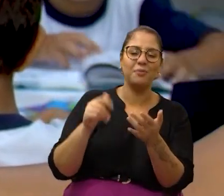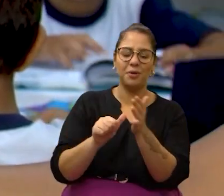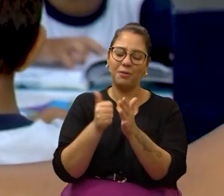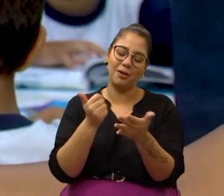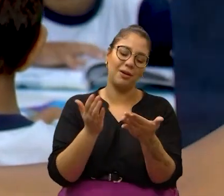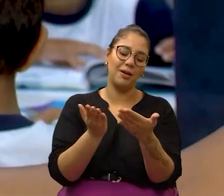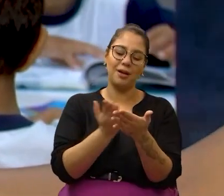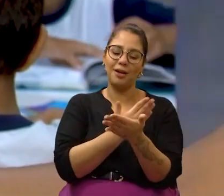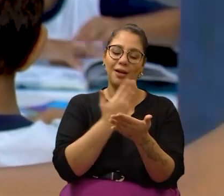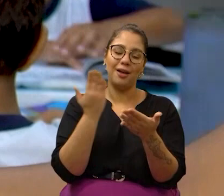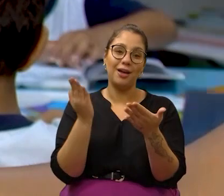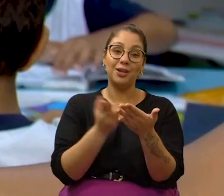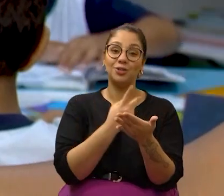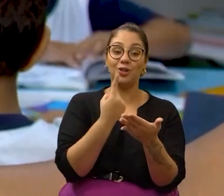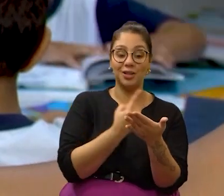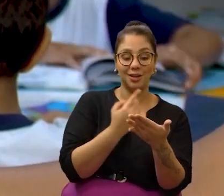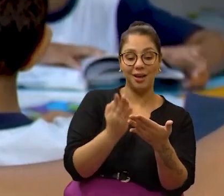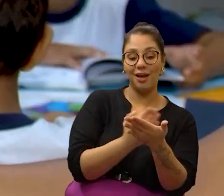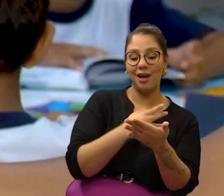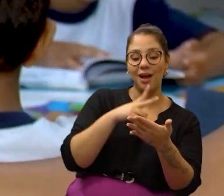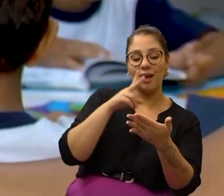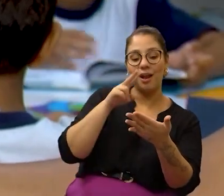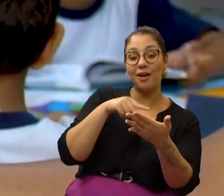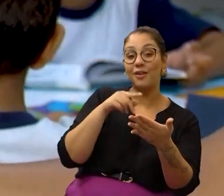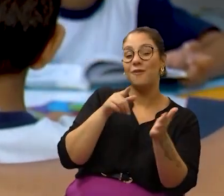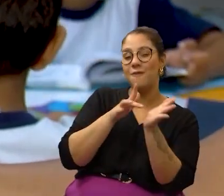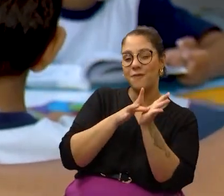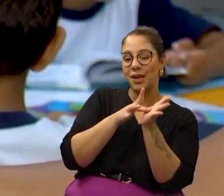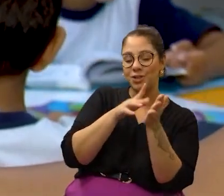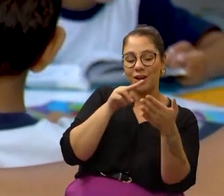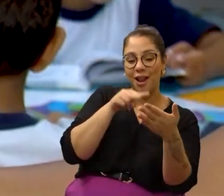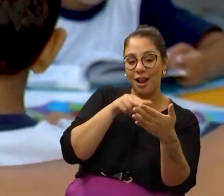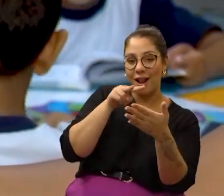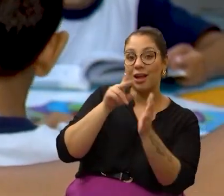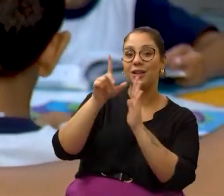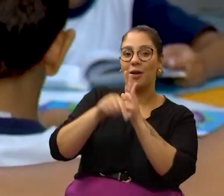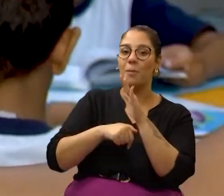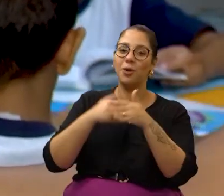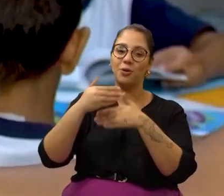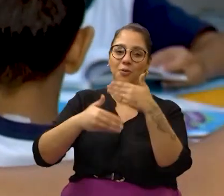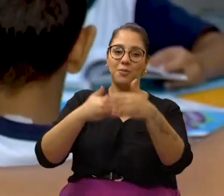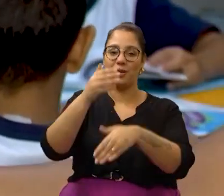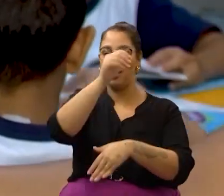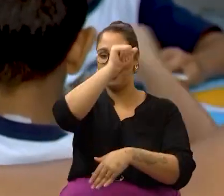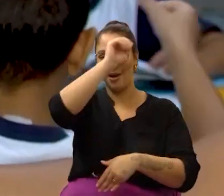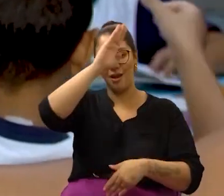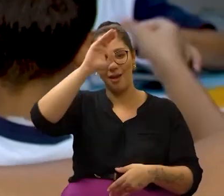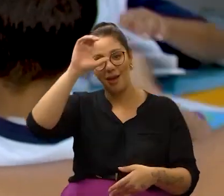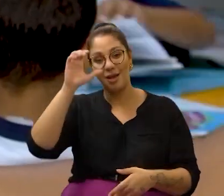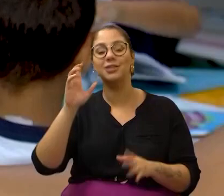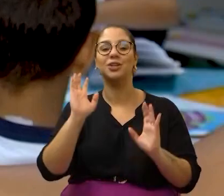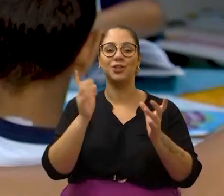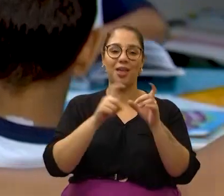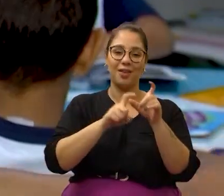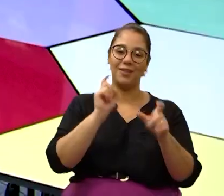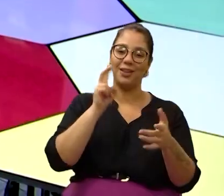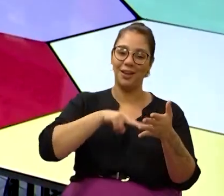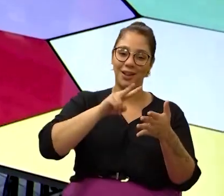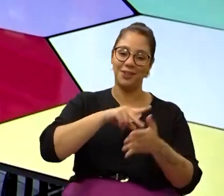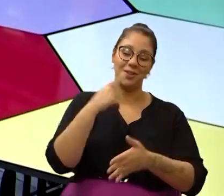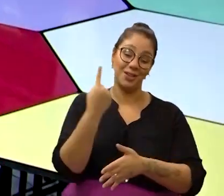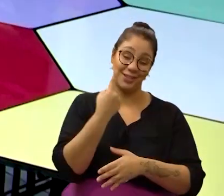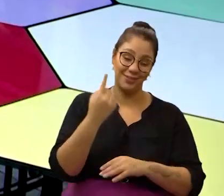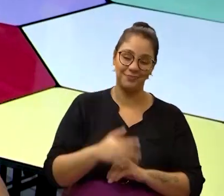livros e fingir que estão lendo, e aos poucos eles vão aprendendo dentro do processo de alfabetização e daqui a pouco estão lendo por conta própria.